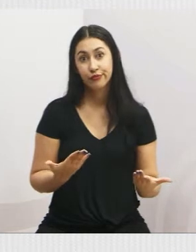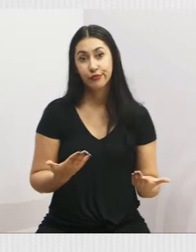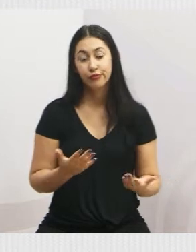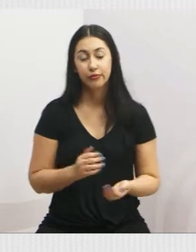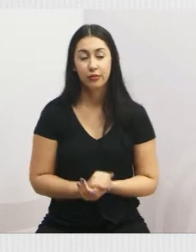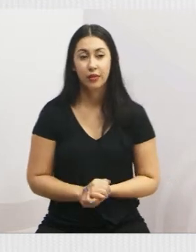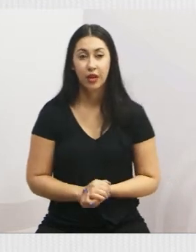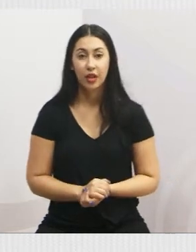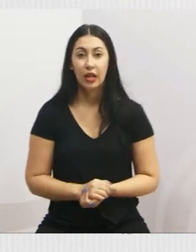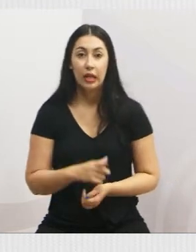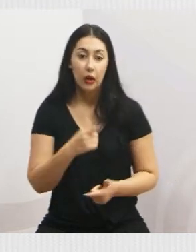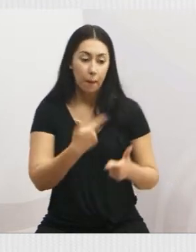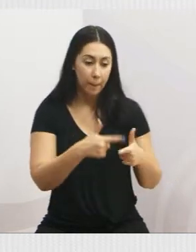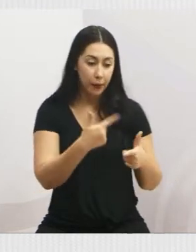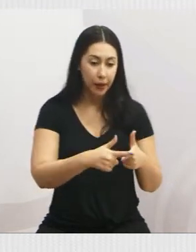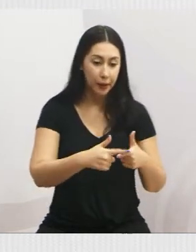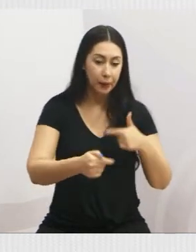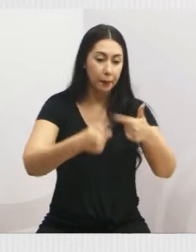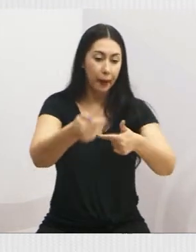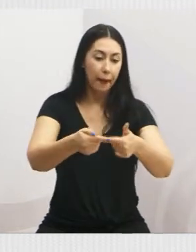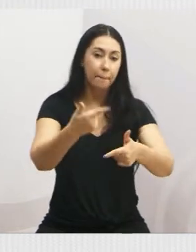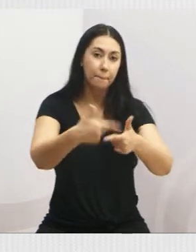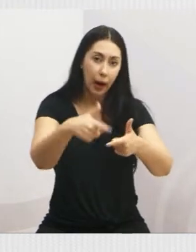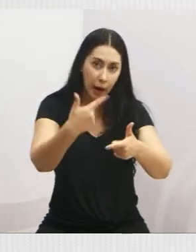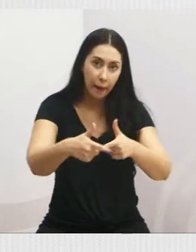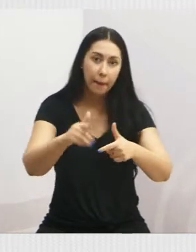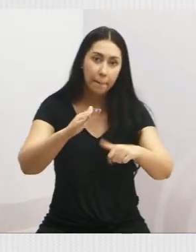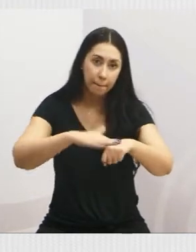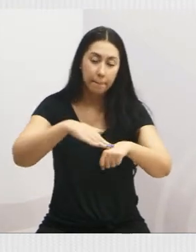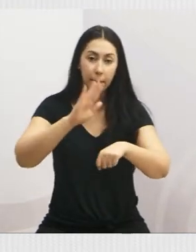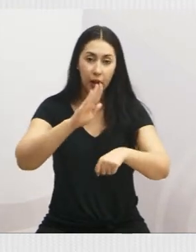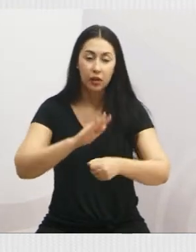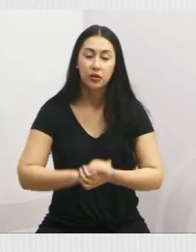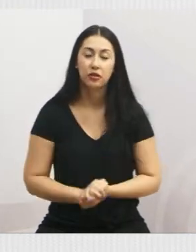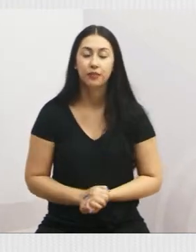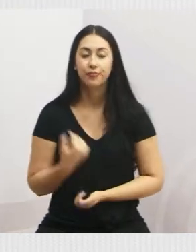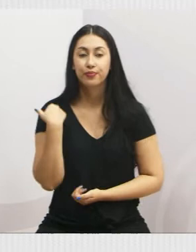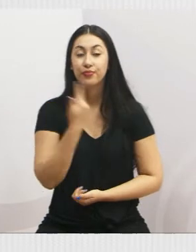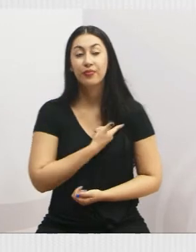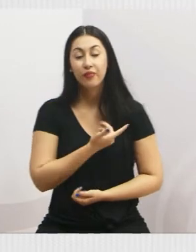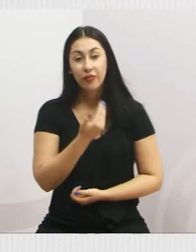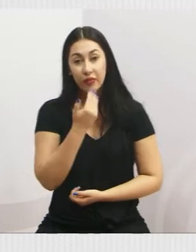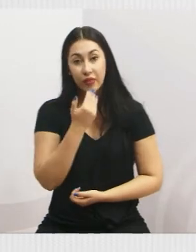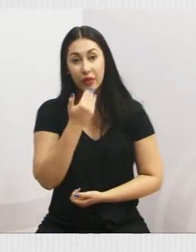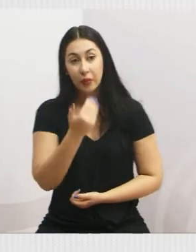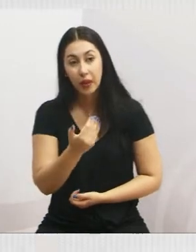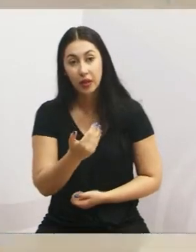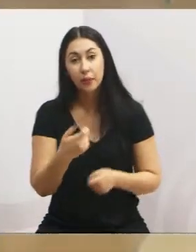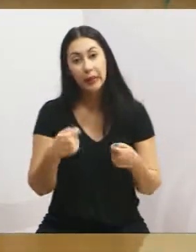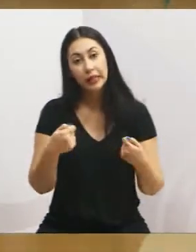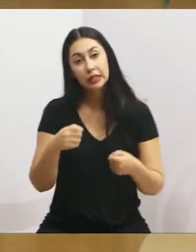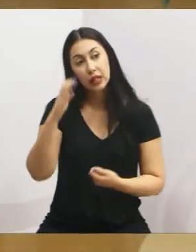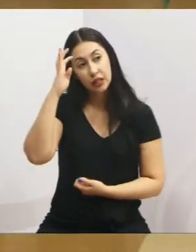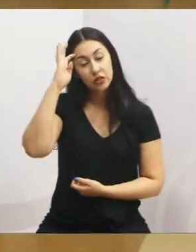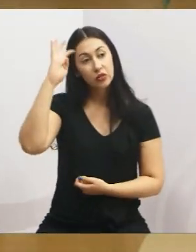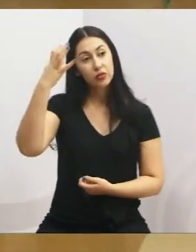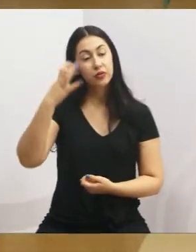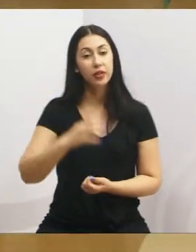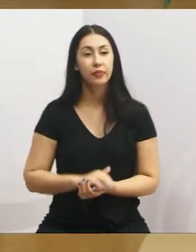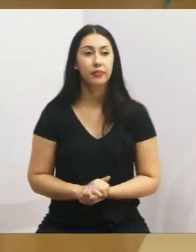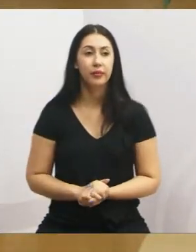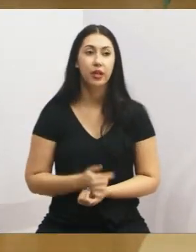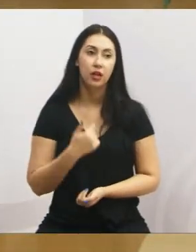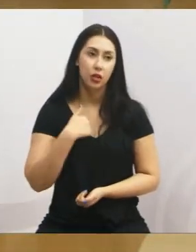problema gera um outro problema. Então a gente pede para que isso seja solucionado e eu fico aqui